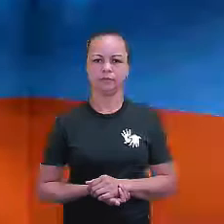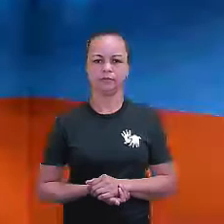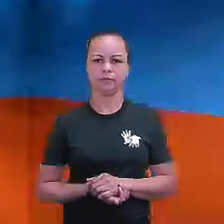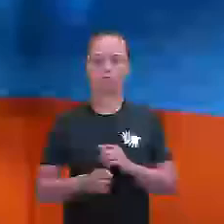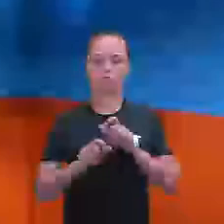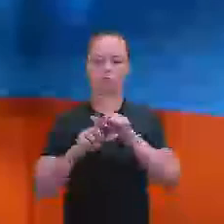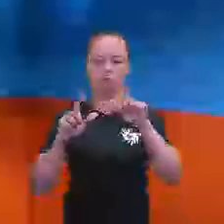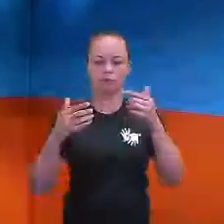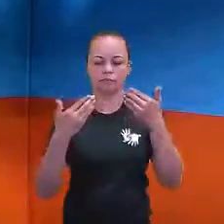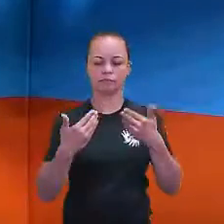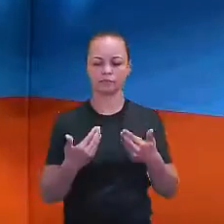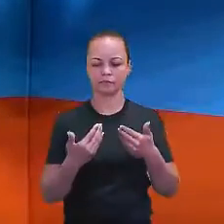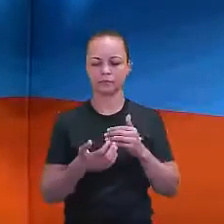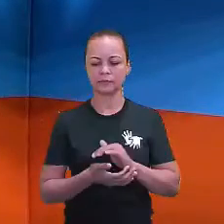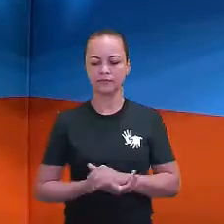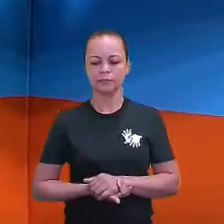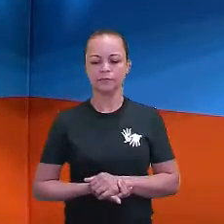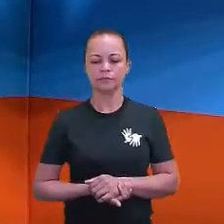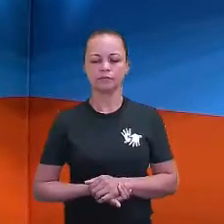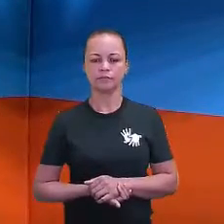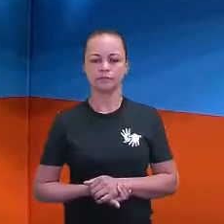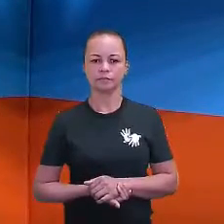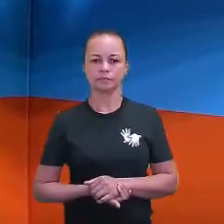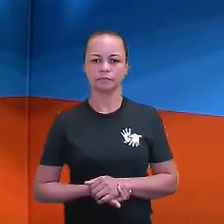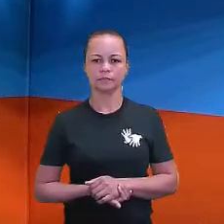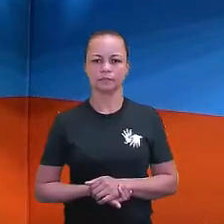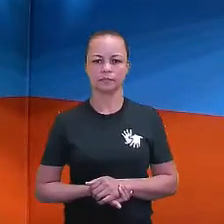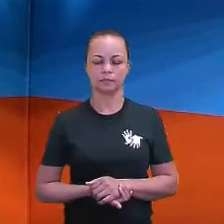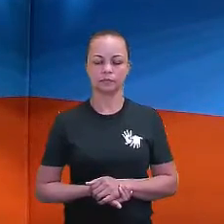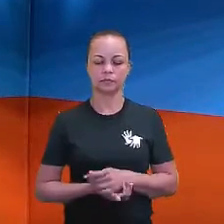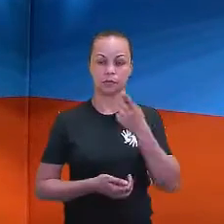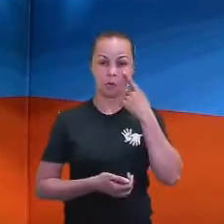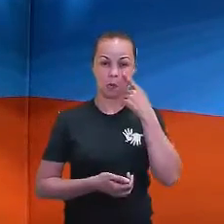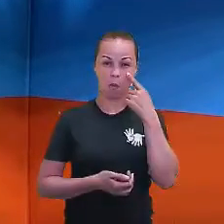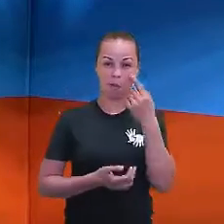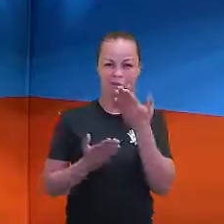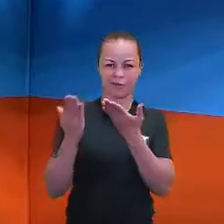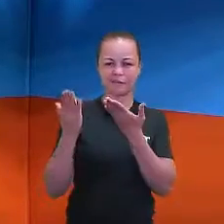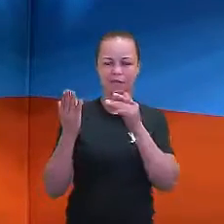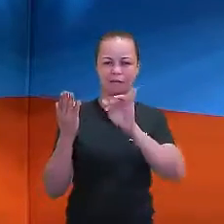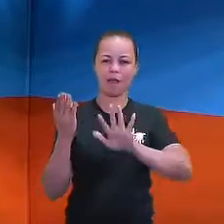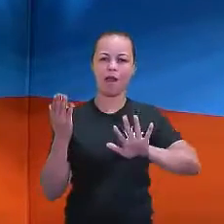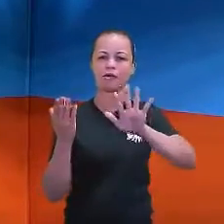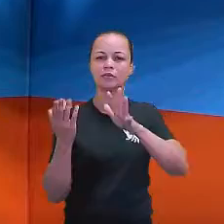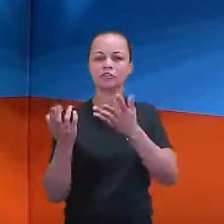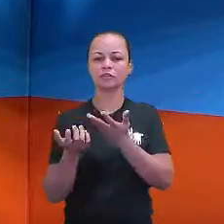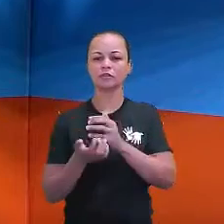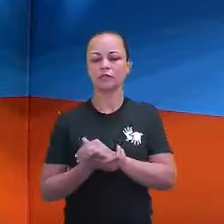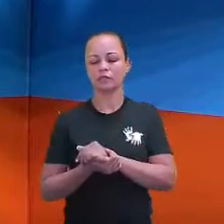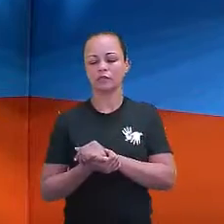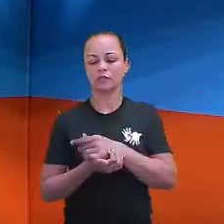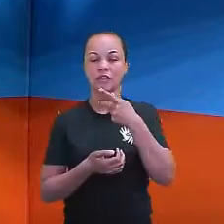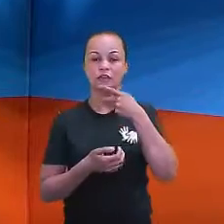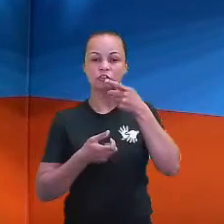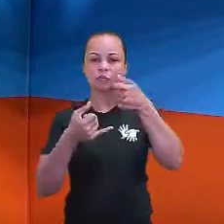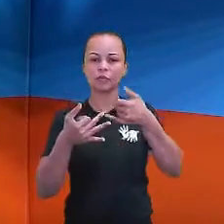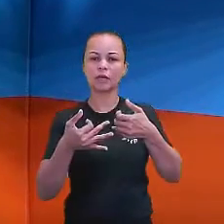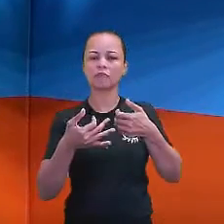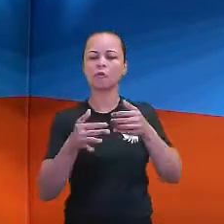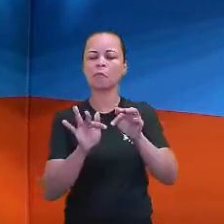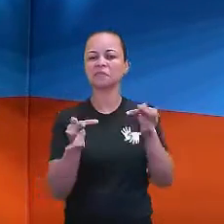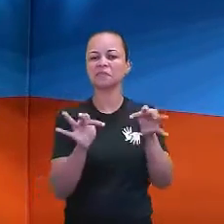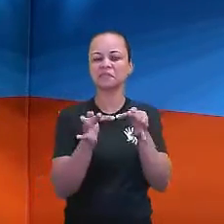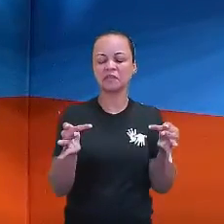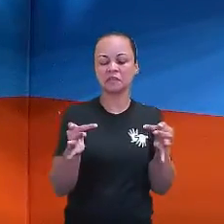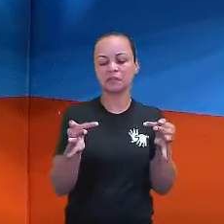comigo. Isso, perfeito. Olha esse recorte, olha essa imagem. Está falando de forma muito simples, ou de uma